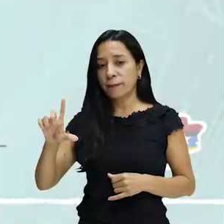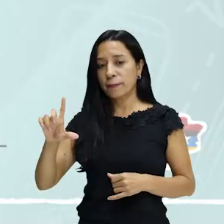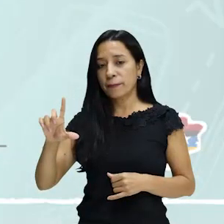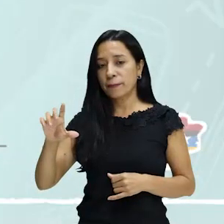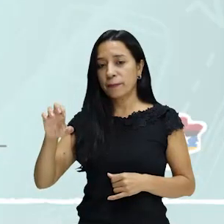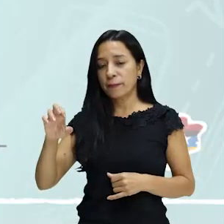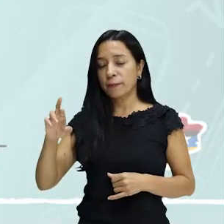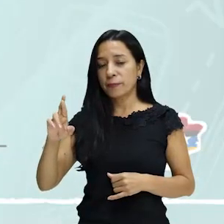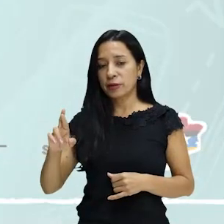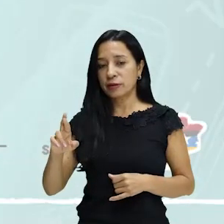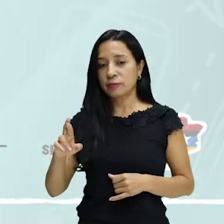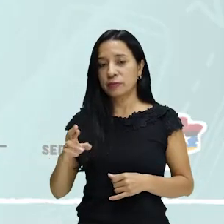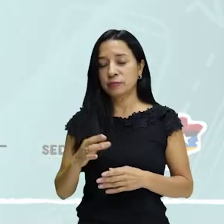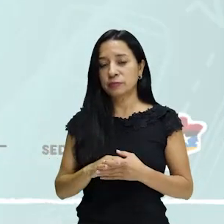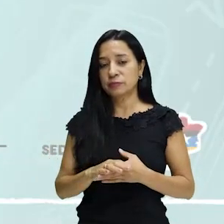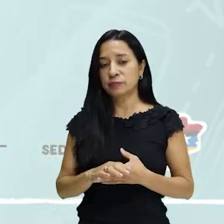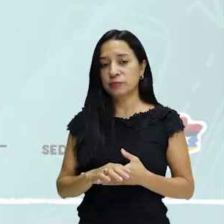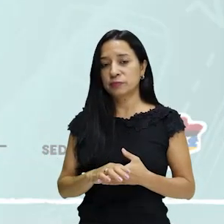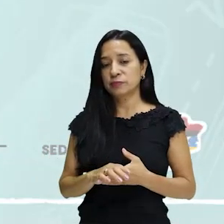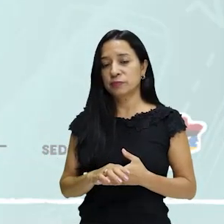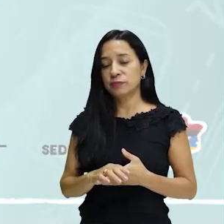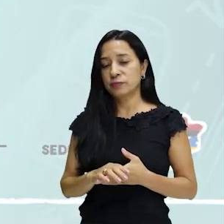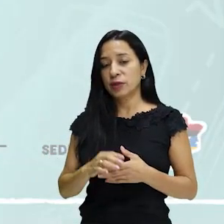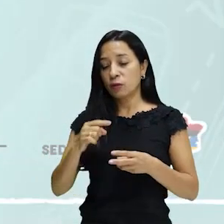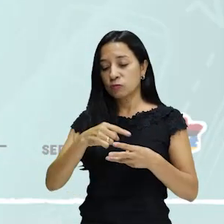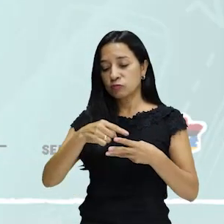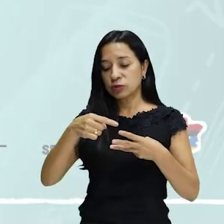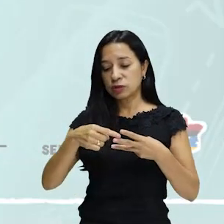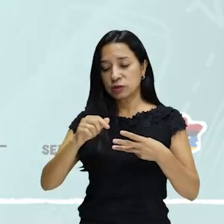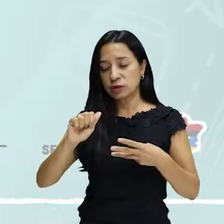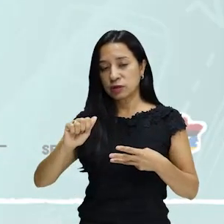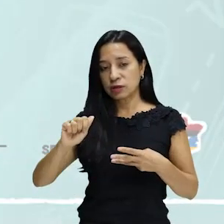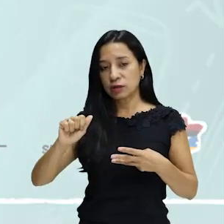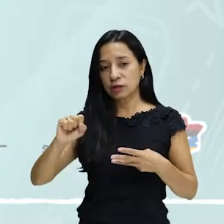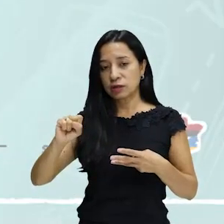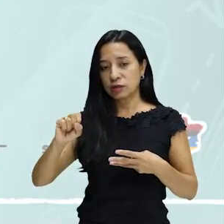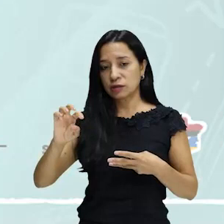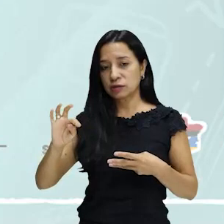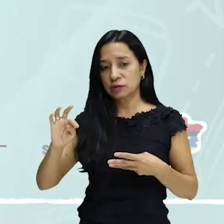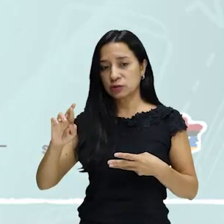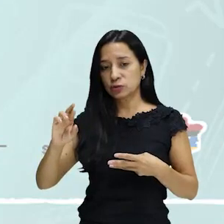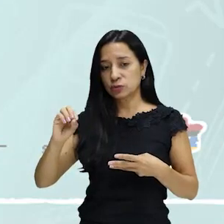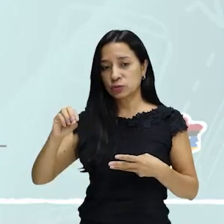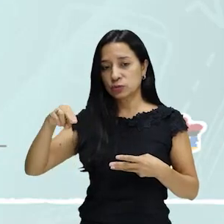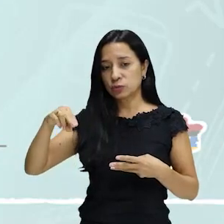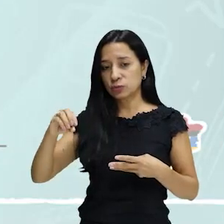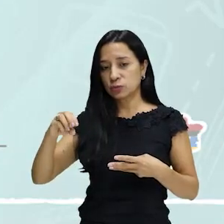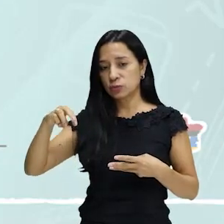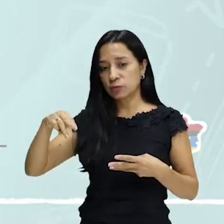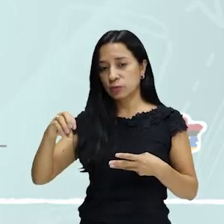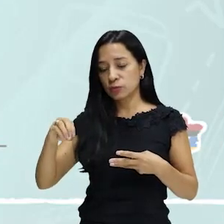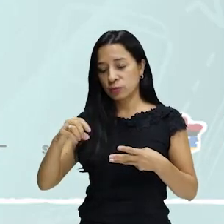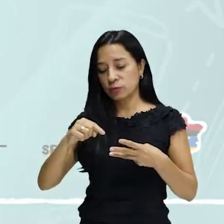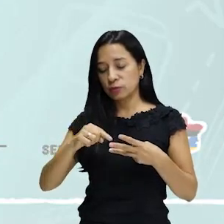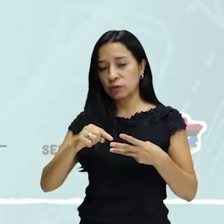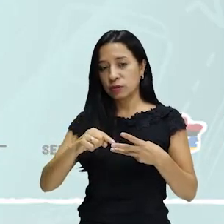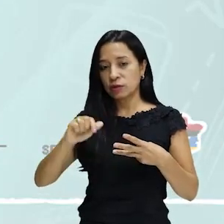O Kepler, ele era astrônomo, astrólogo, também, né? E matemático alemão,